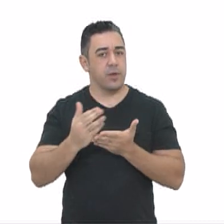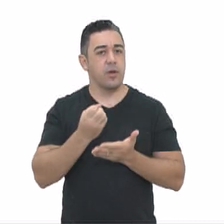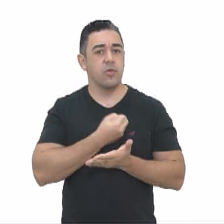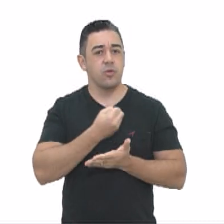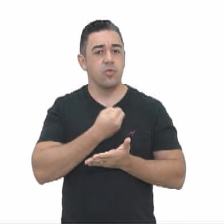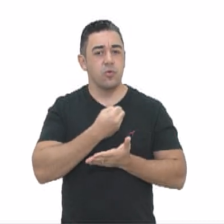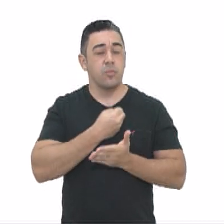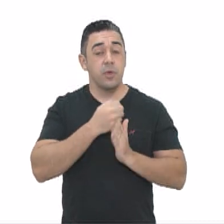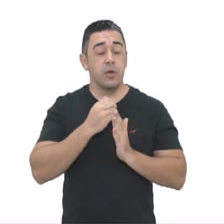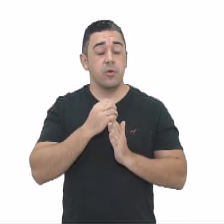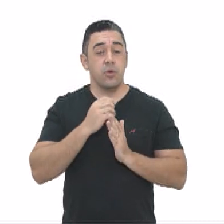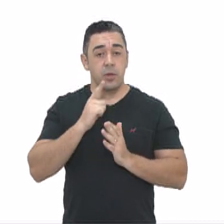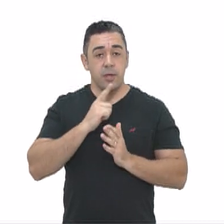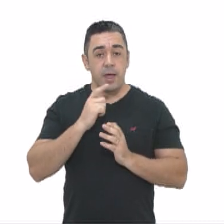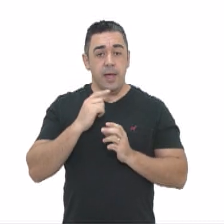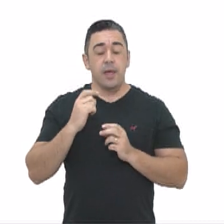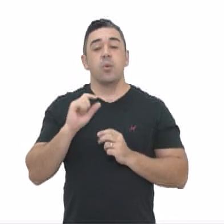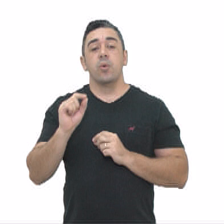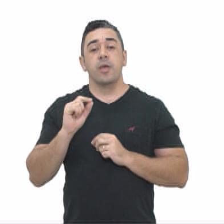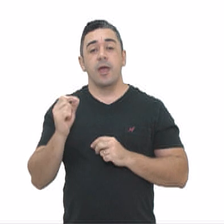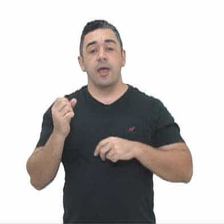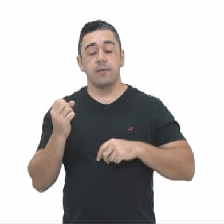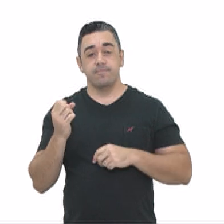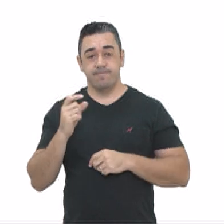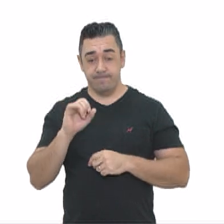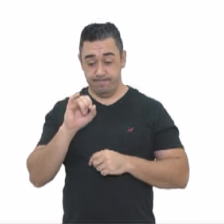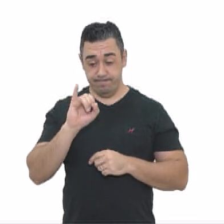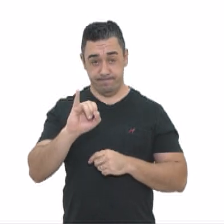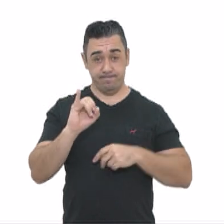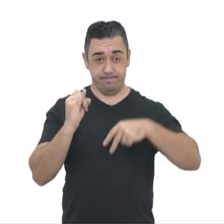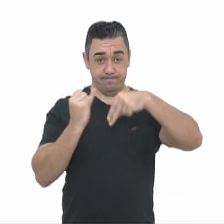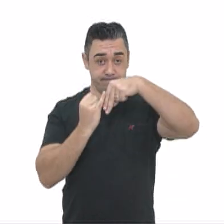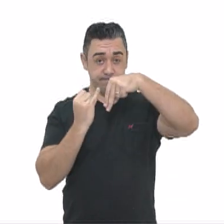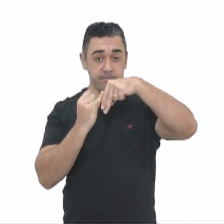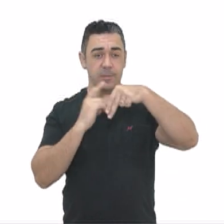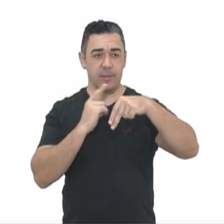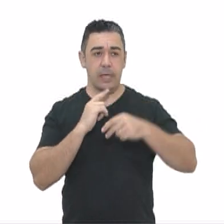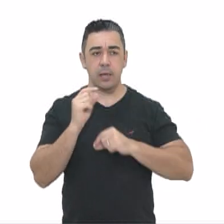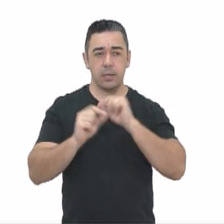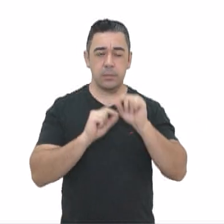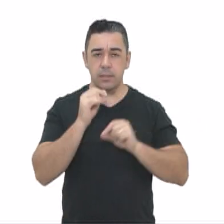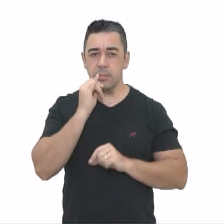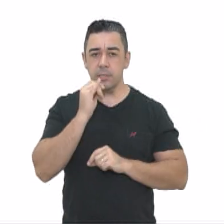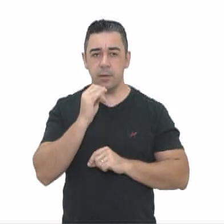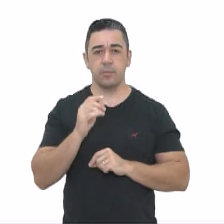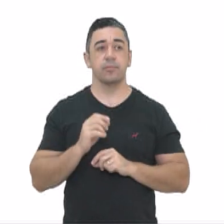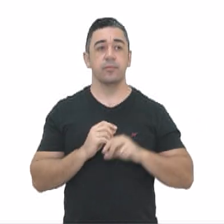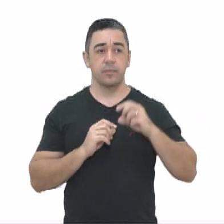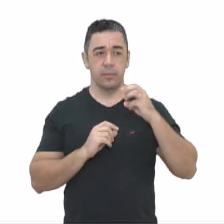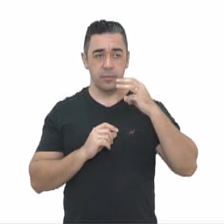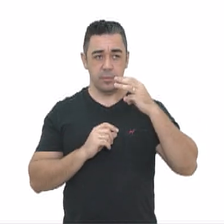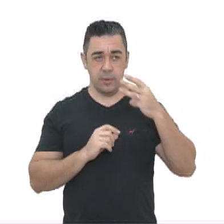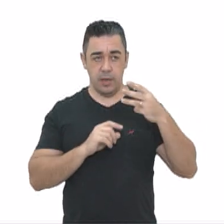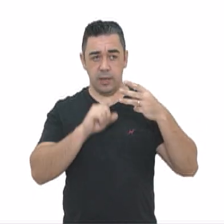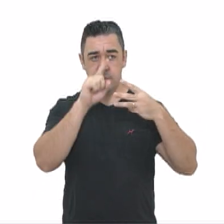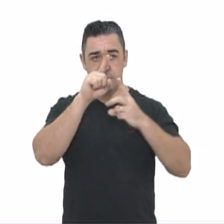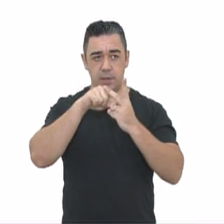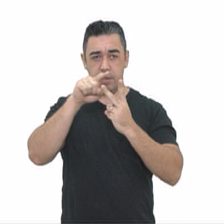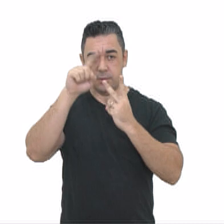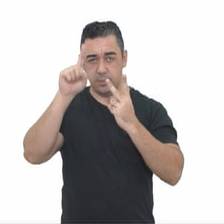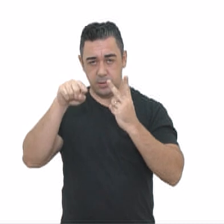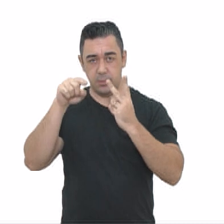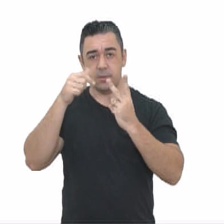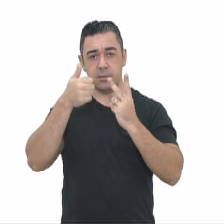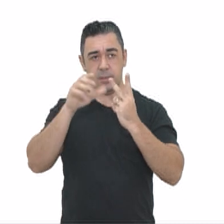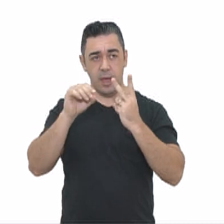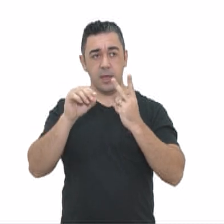número inteiro que você obtém quando simplifica essa expressão aqui? 3 raiz de 10 menos raiz de 10 sobre raiz de